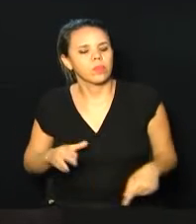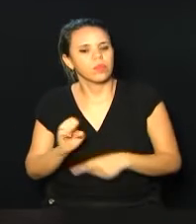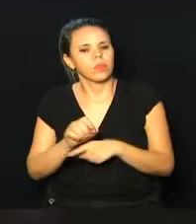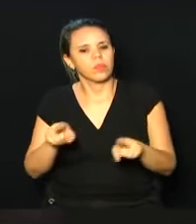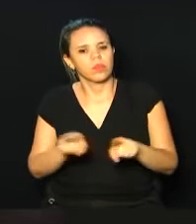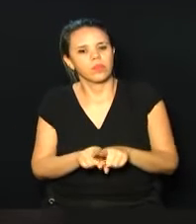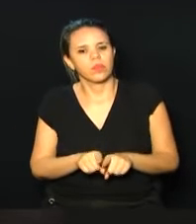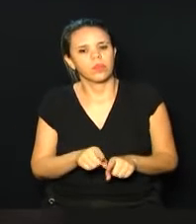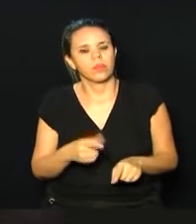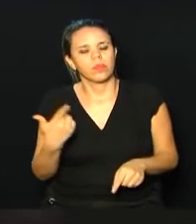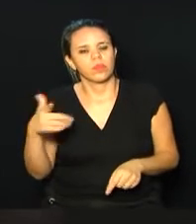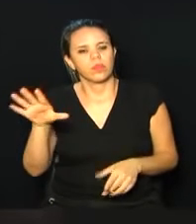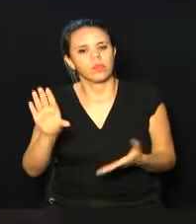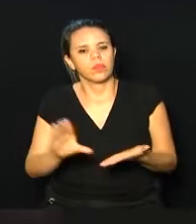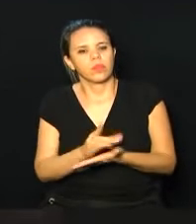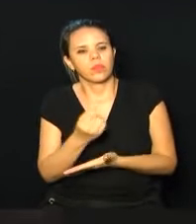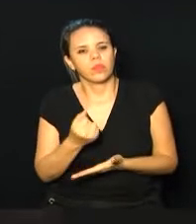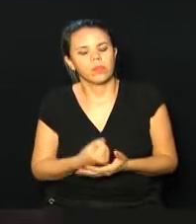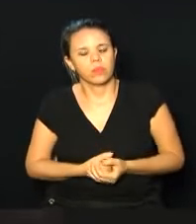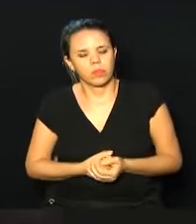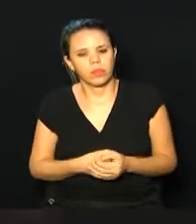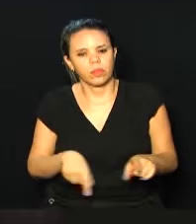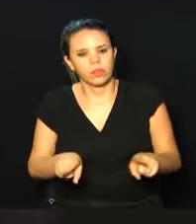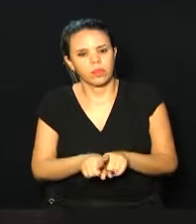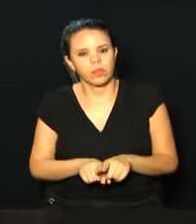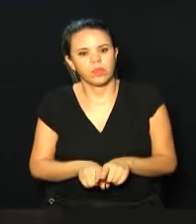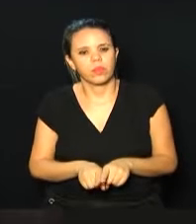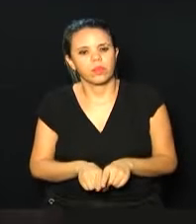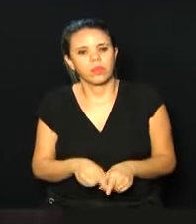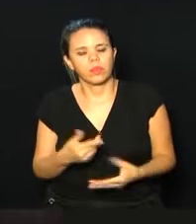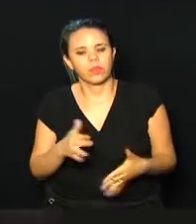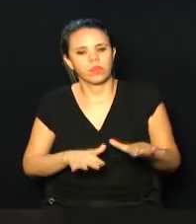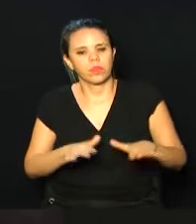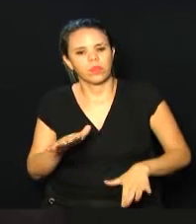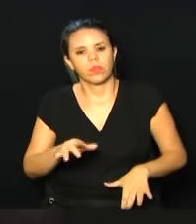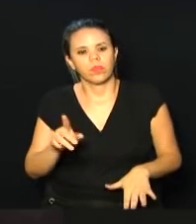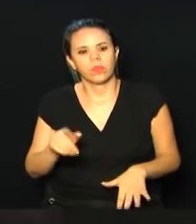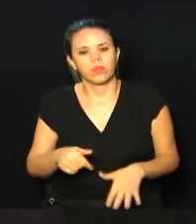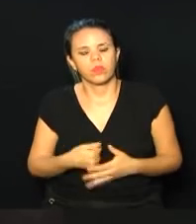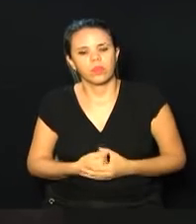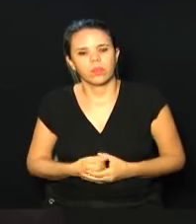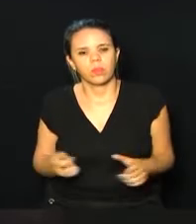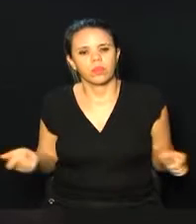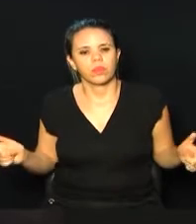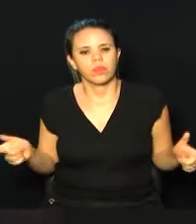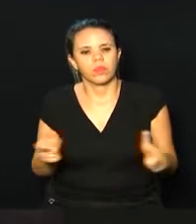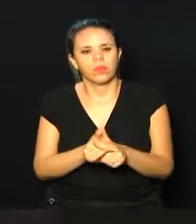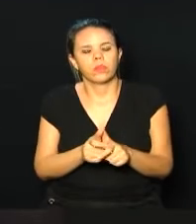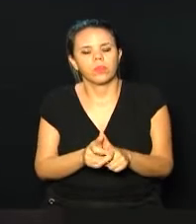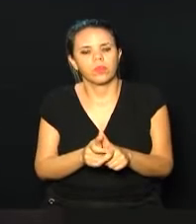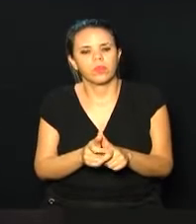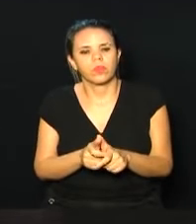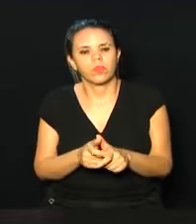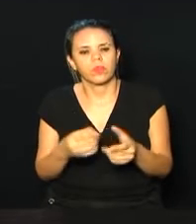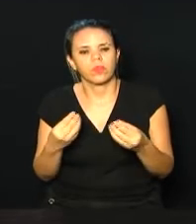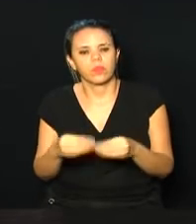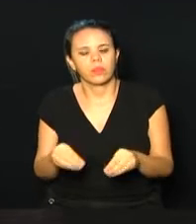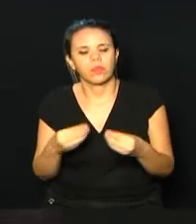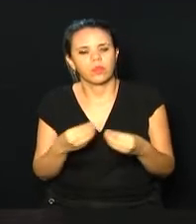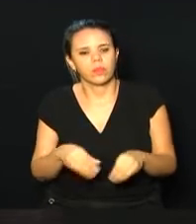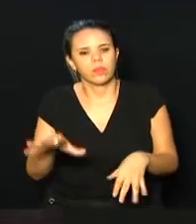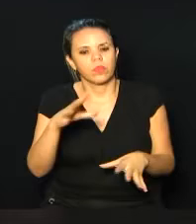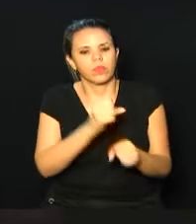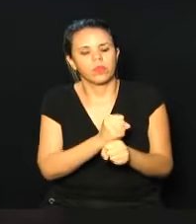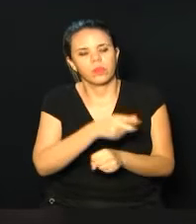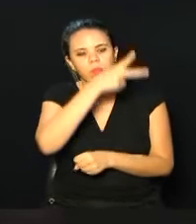tem outras fontes de recursos, também a fundo perdido, que isso minimiza o impacto nas